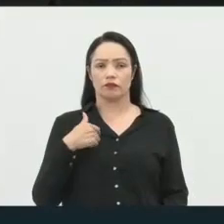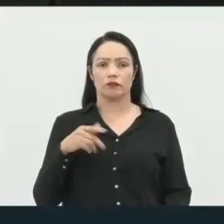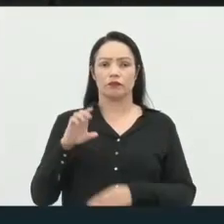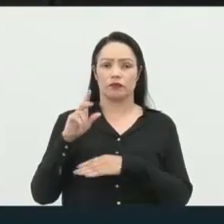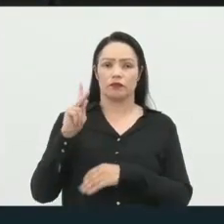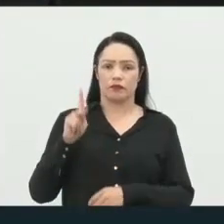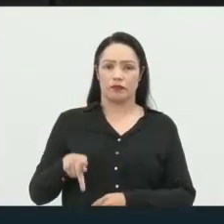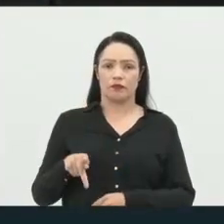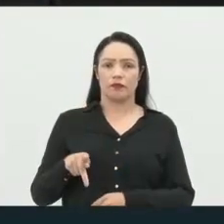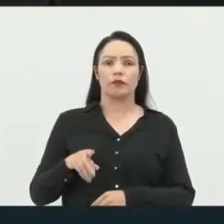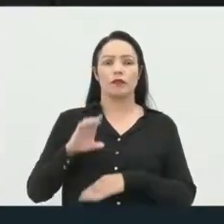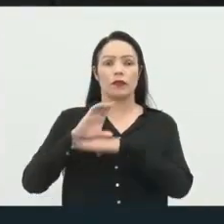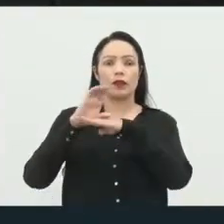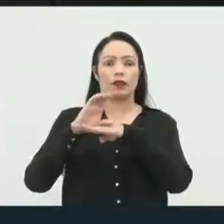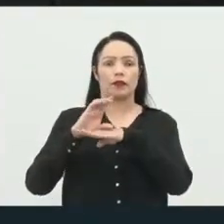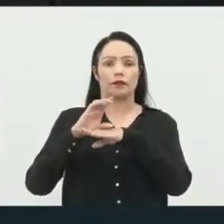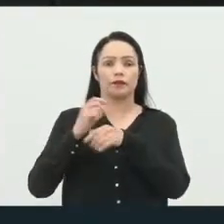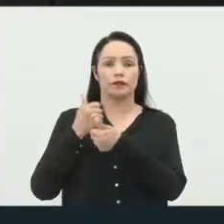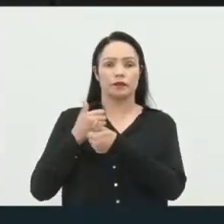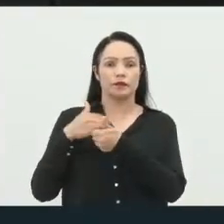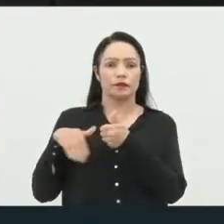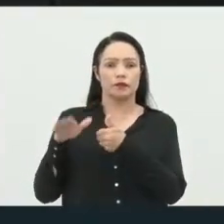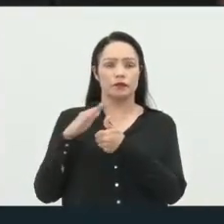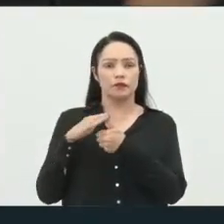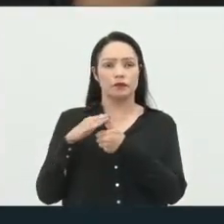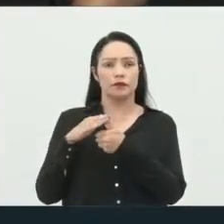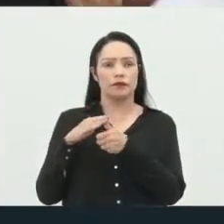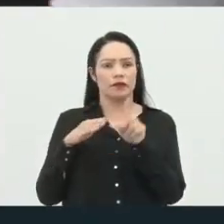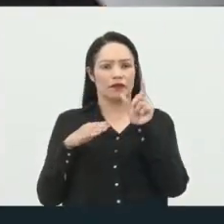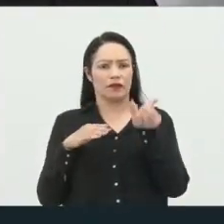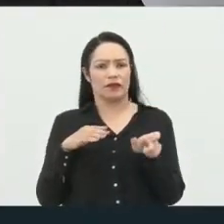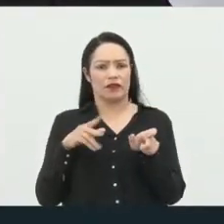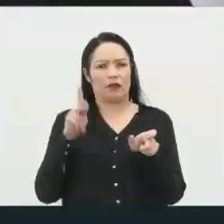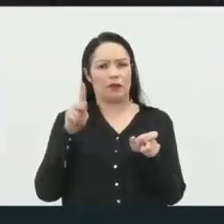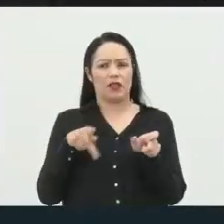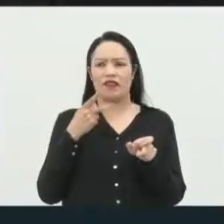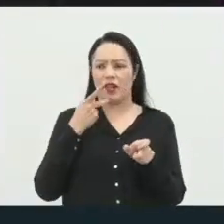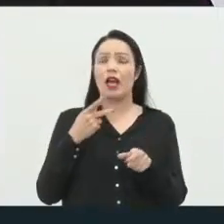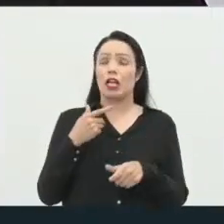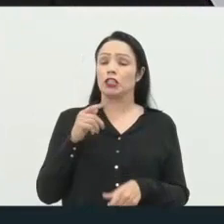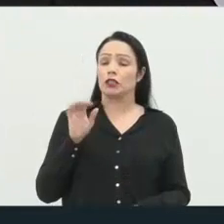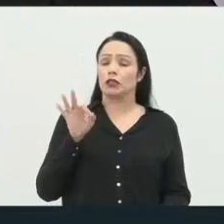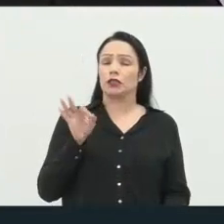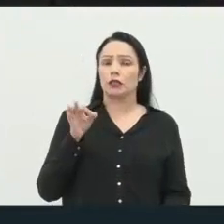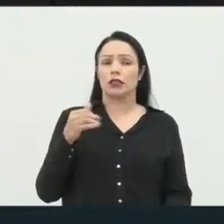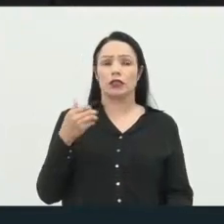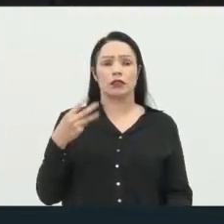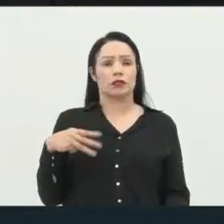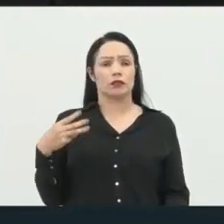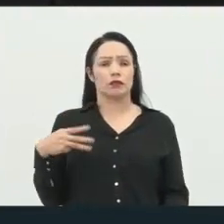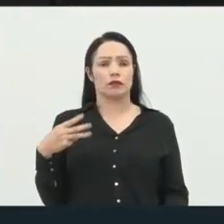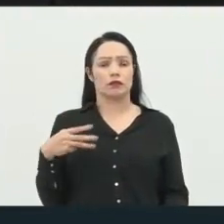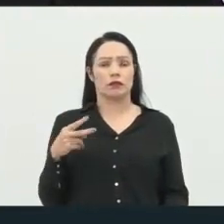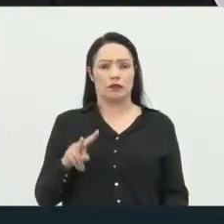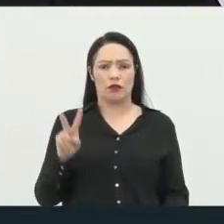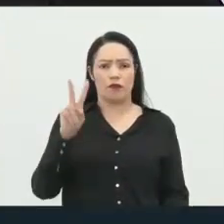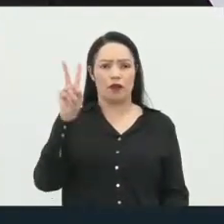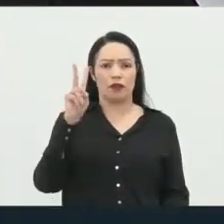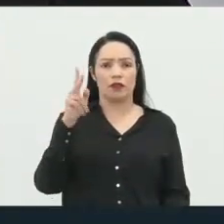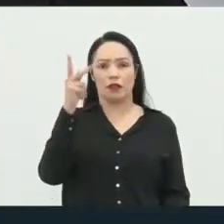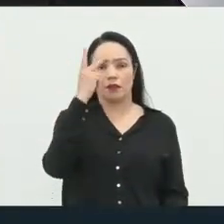Regional de Saúde uma presidente que diz que apoia terceirização que não valoriza o servido